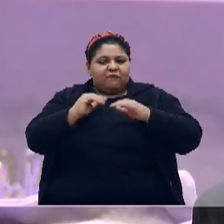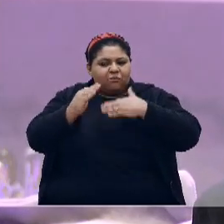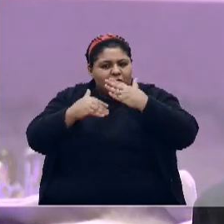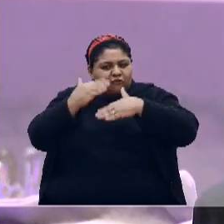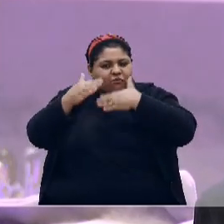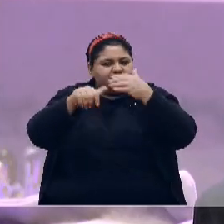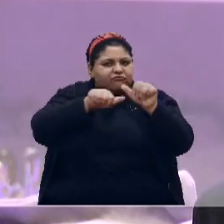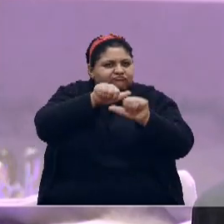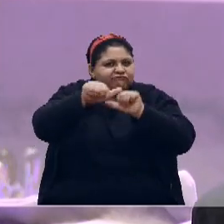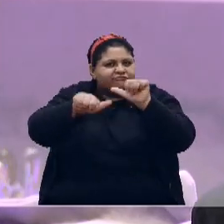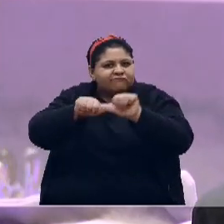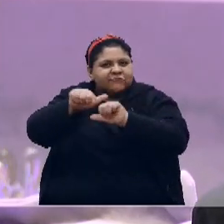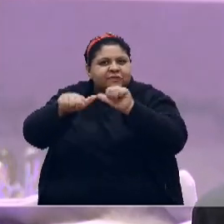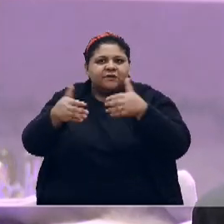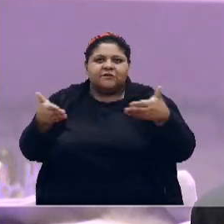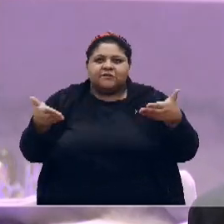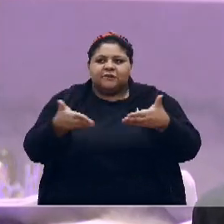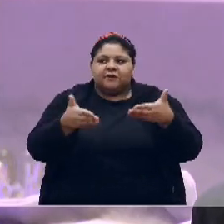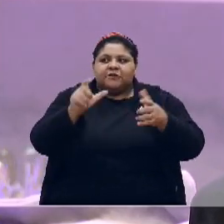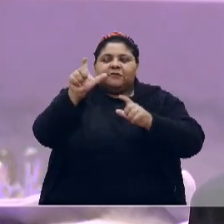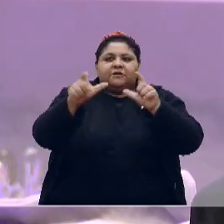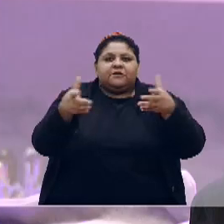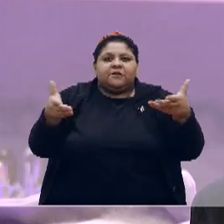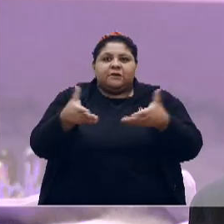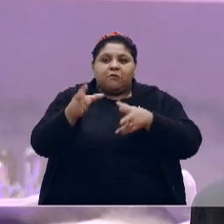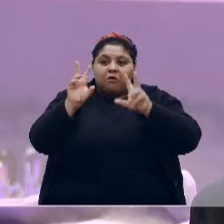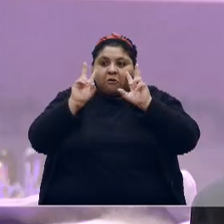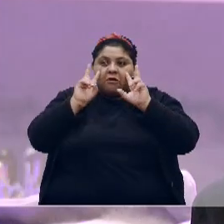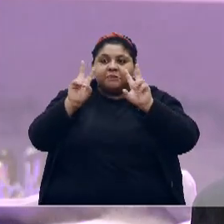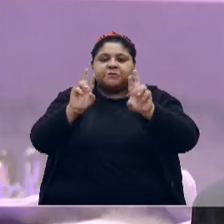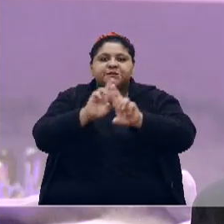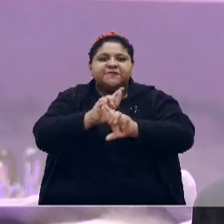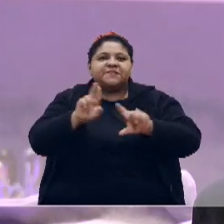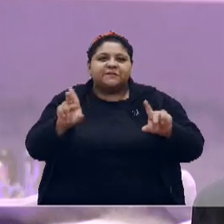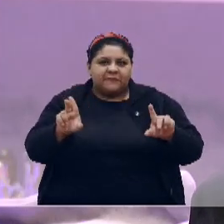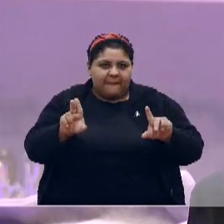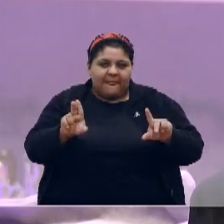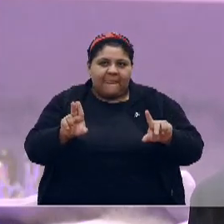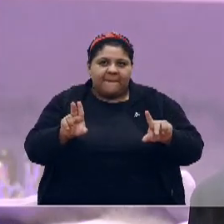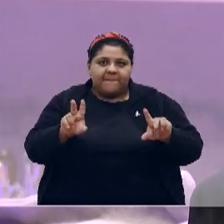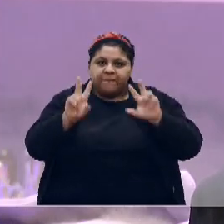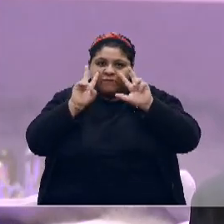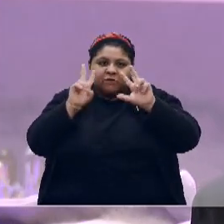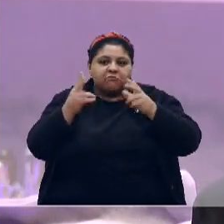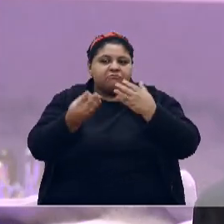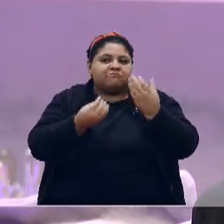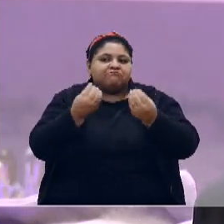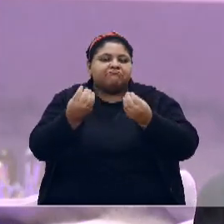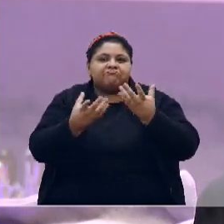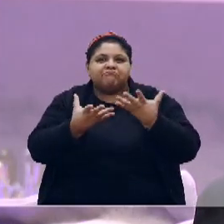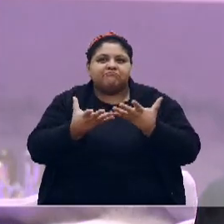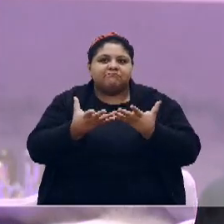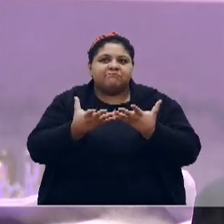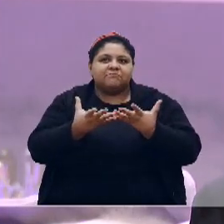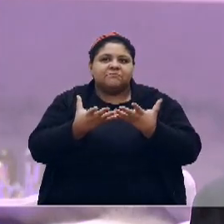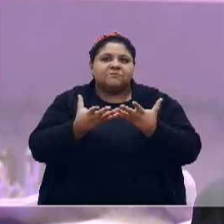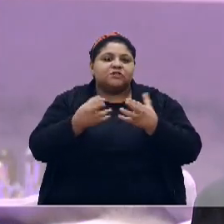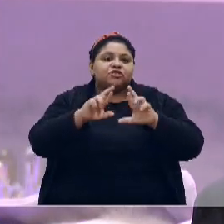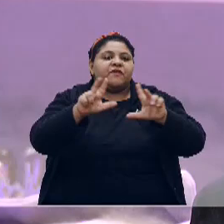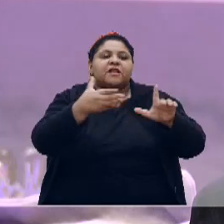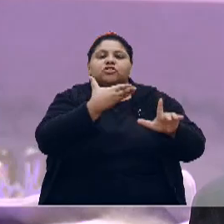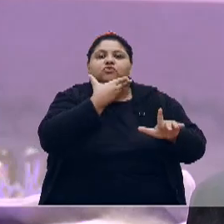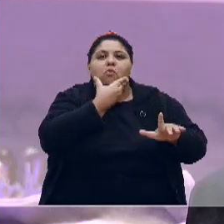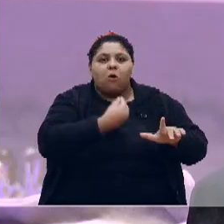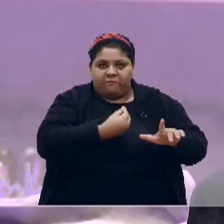sabe? Aí, hoje não. Hoje as pessoas já te veem diferente, né? Não te veem diferente do homem